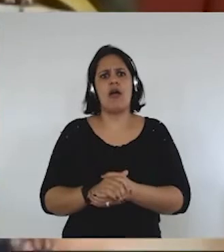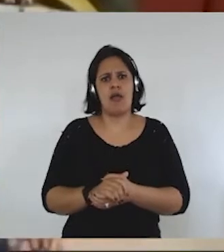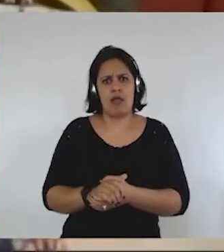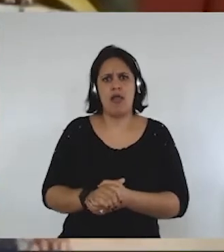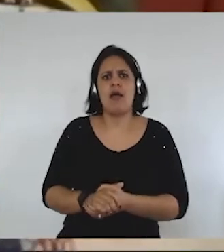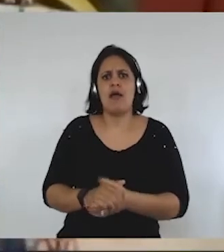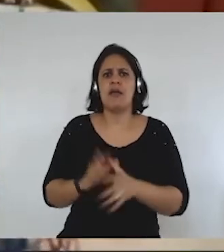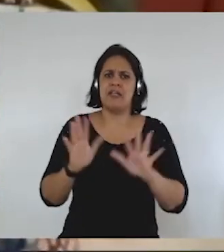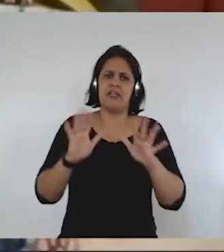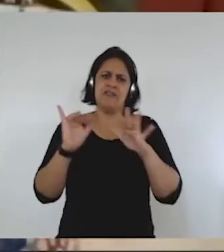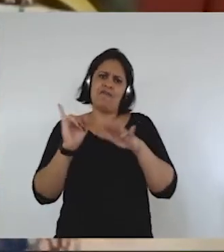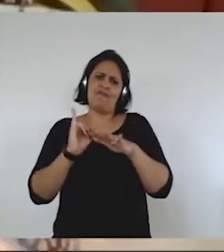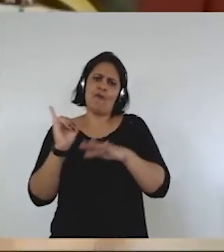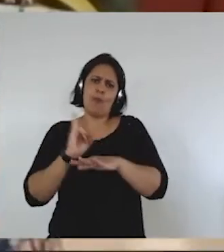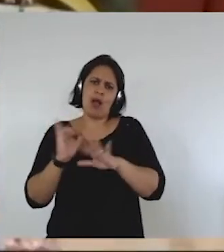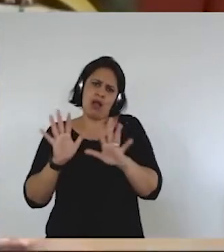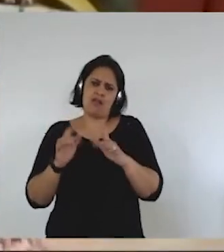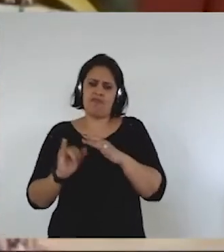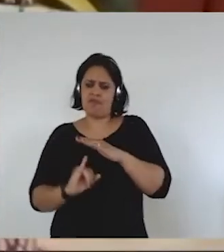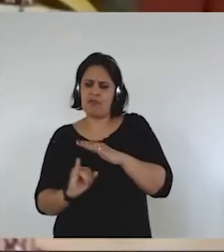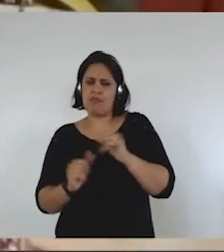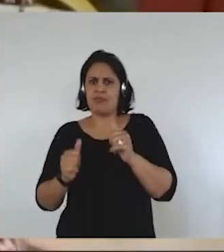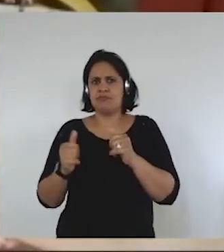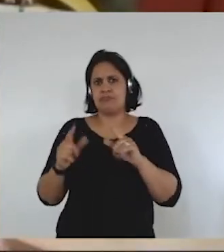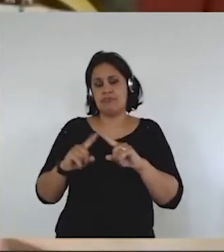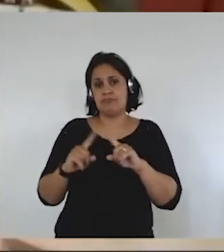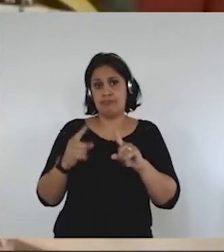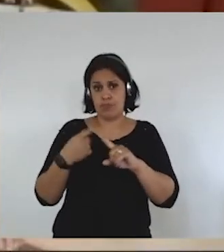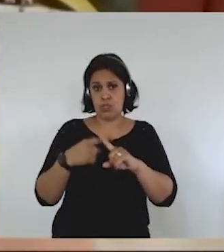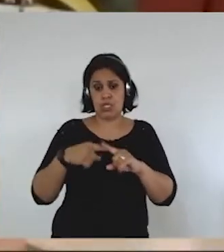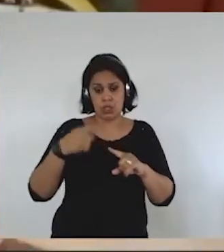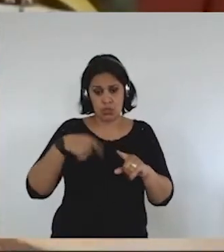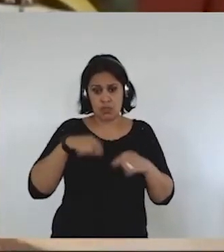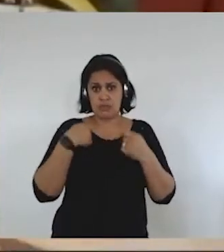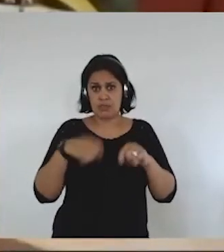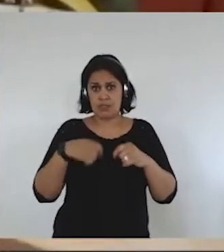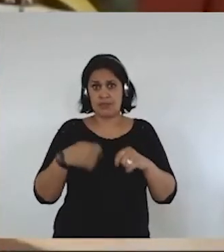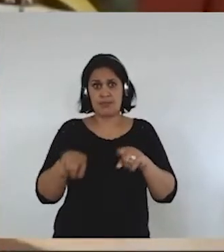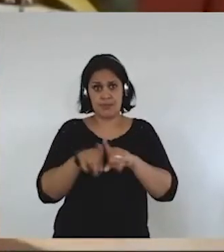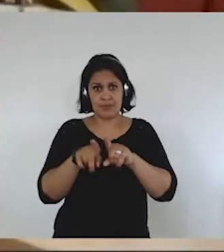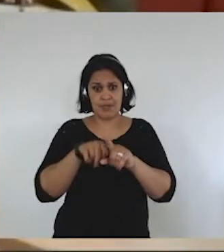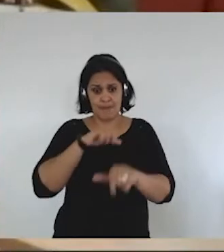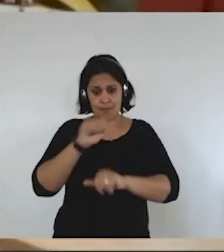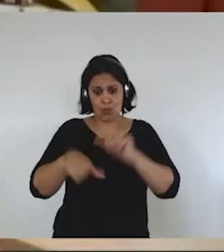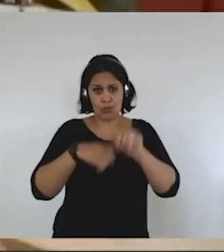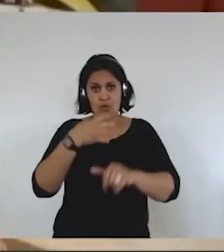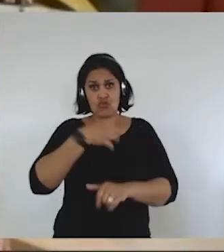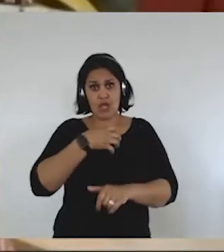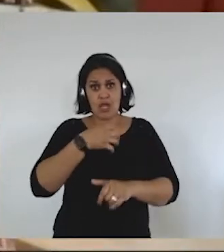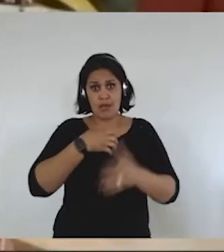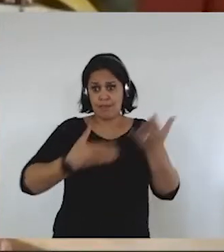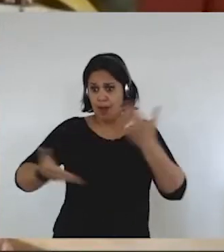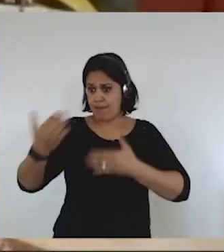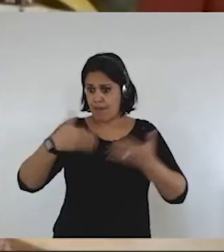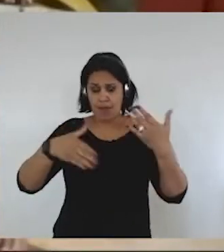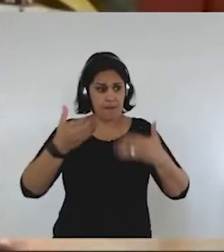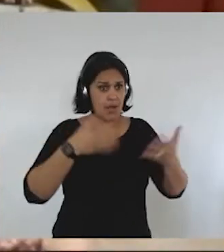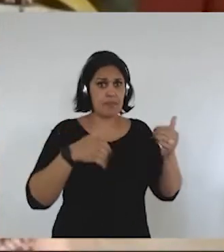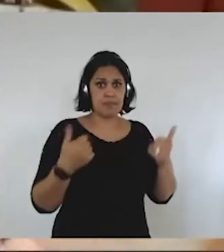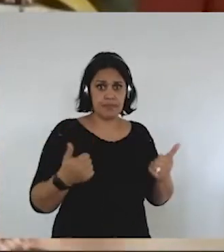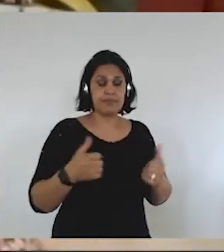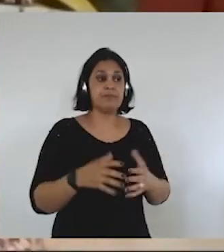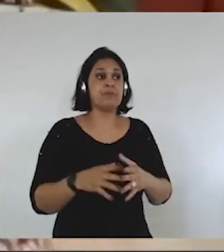meios informais, né? Porque a gente também teve que se transformar até na forma de discutir os temas, né, mais importantes. Mas